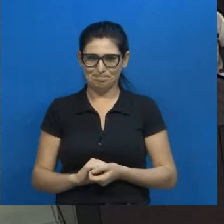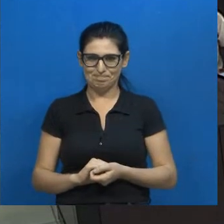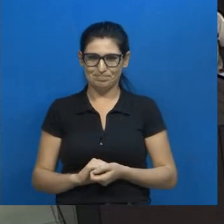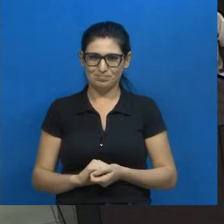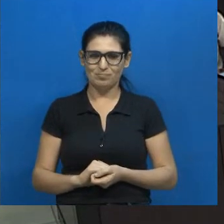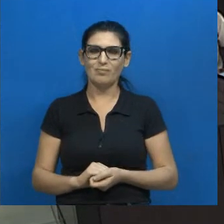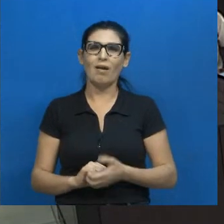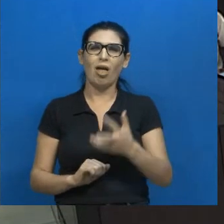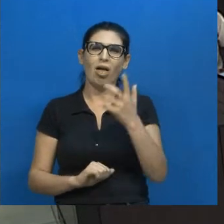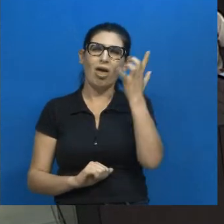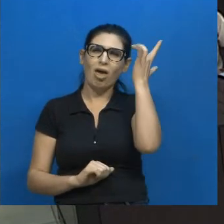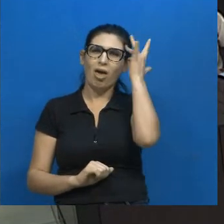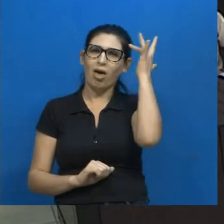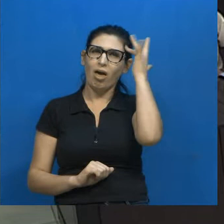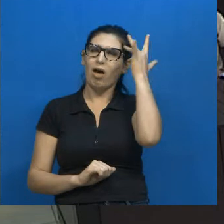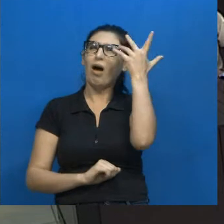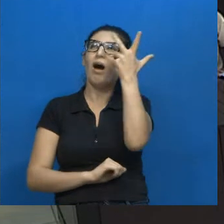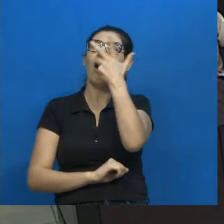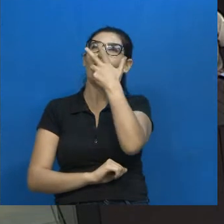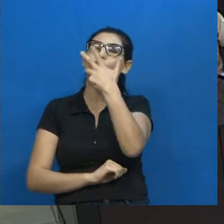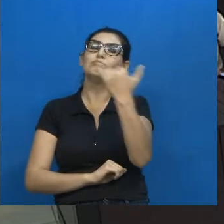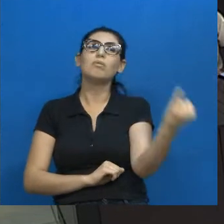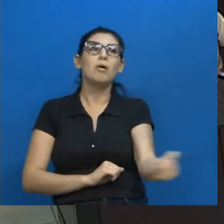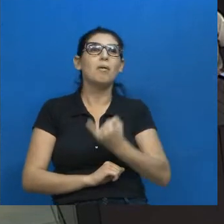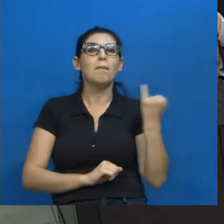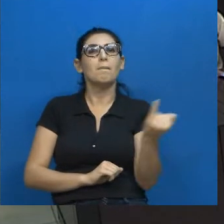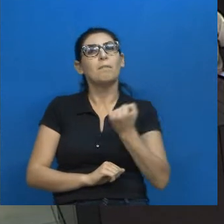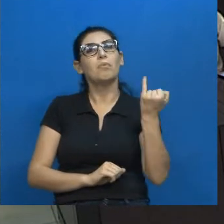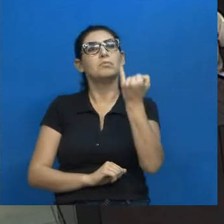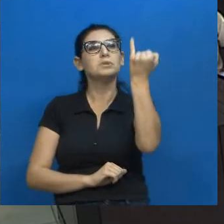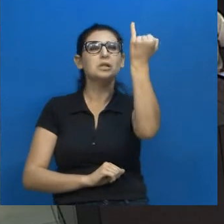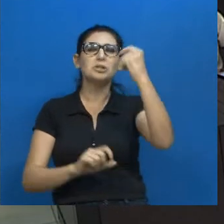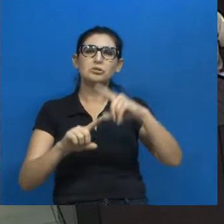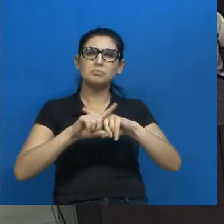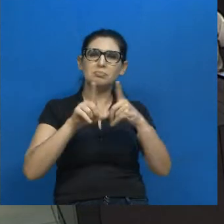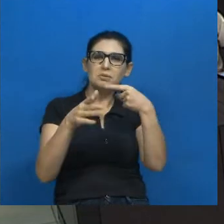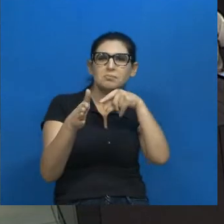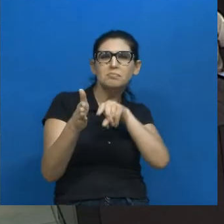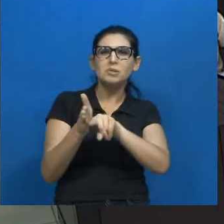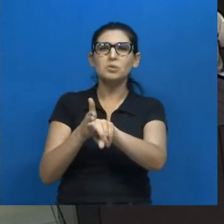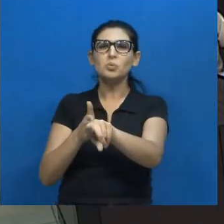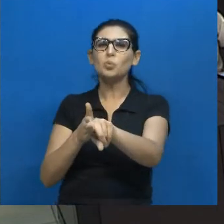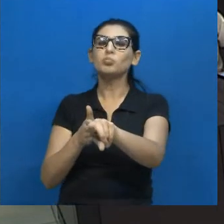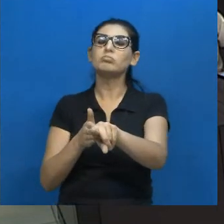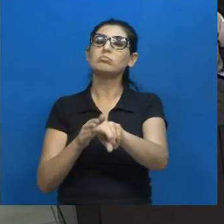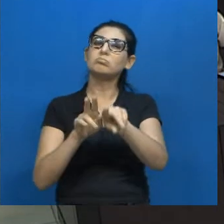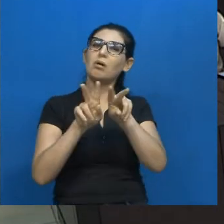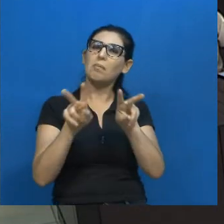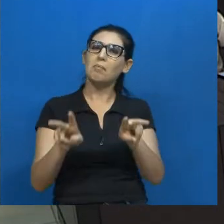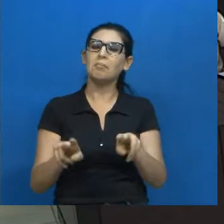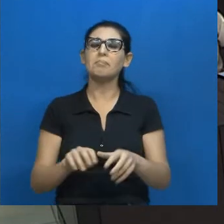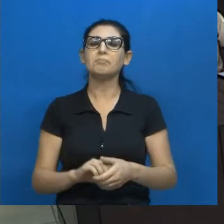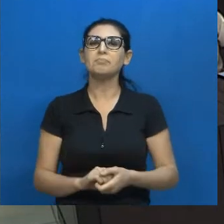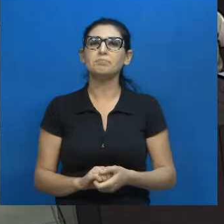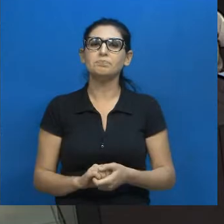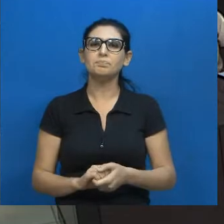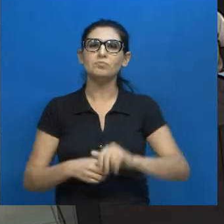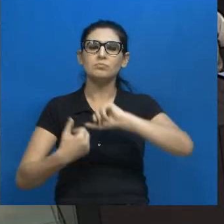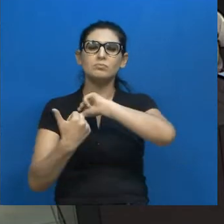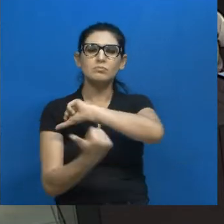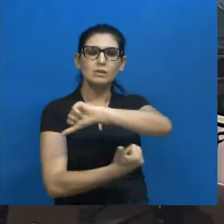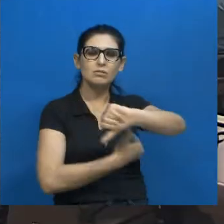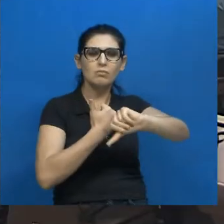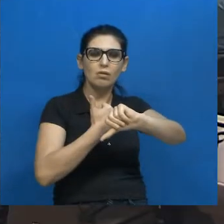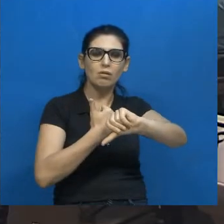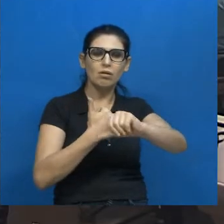Eu acho importante, nesse debate, eu gostaria de estar indagando algumas questões em relação à mudança no